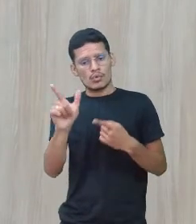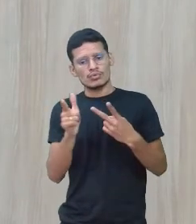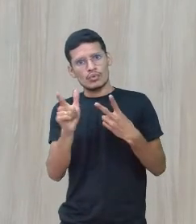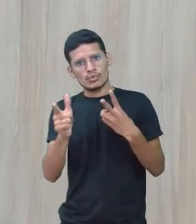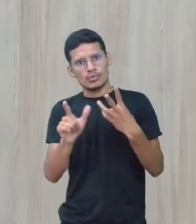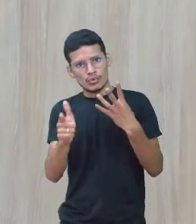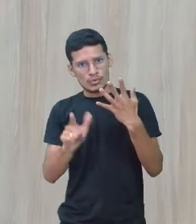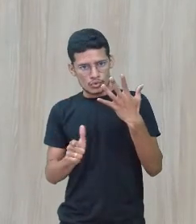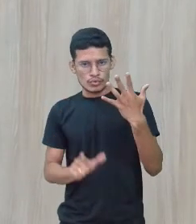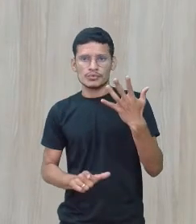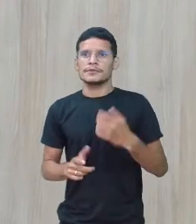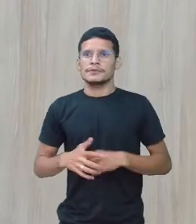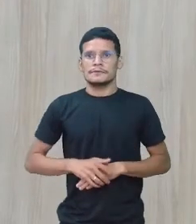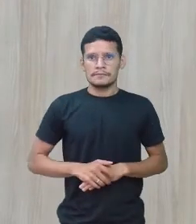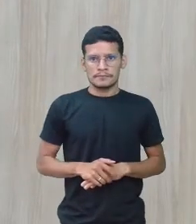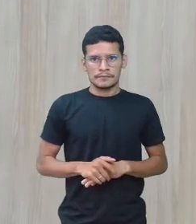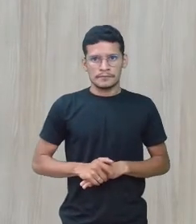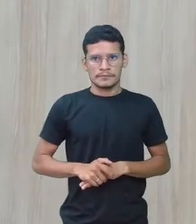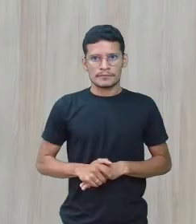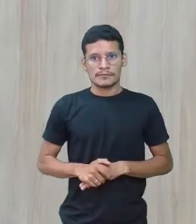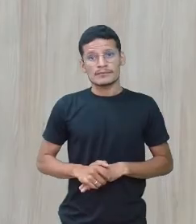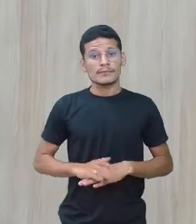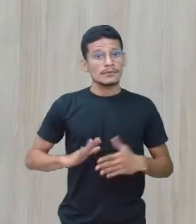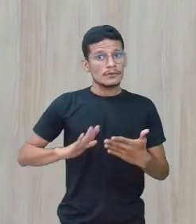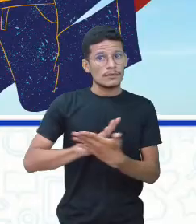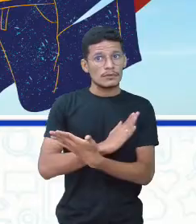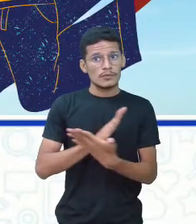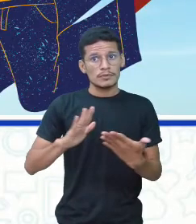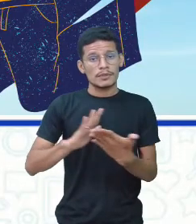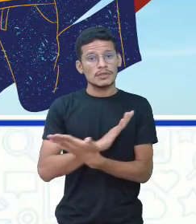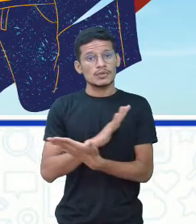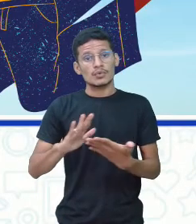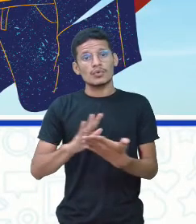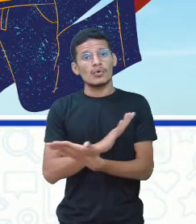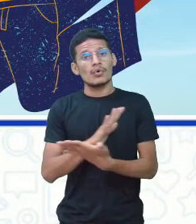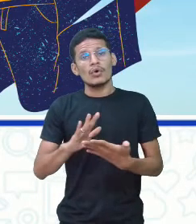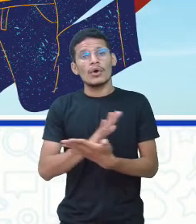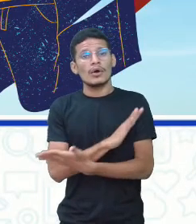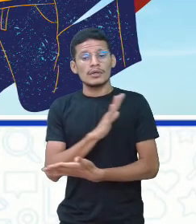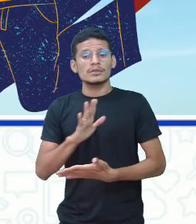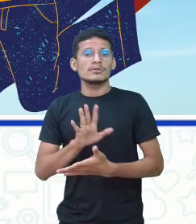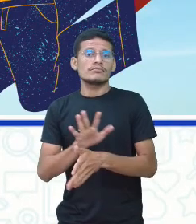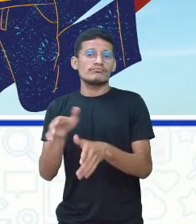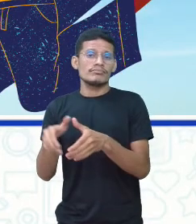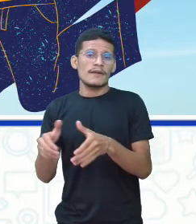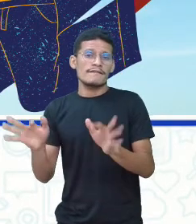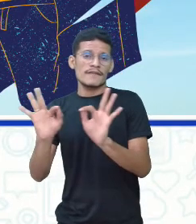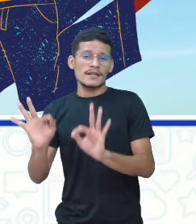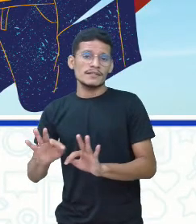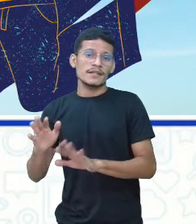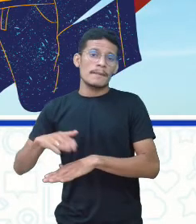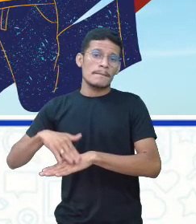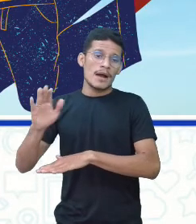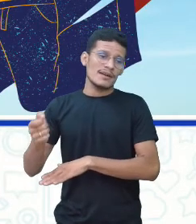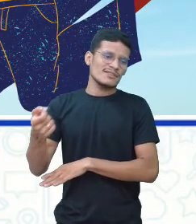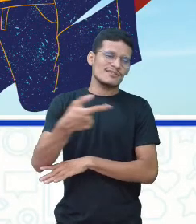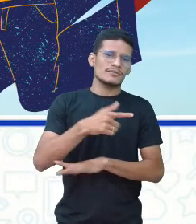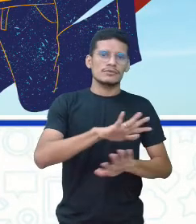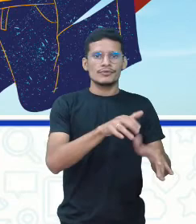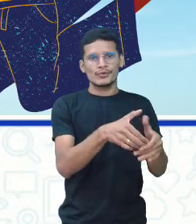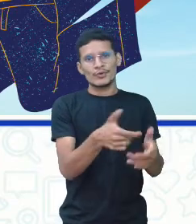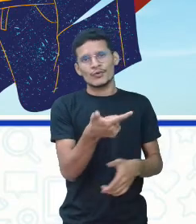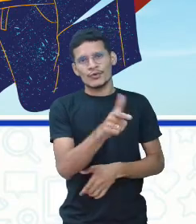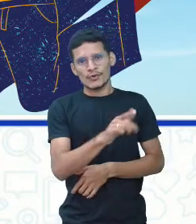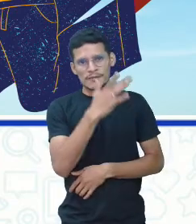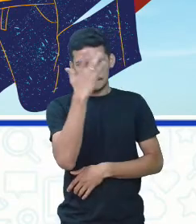como, assim como. Algumas pessoas são mais felizes do que outras. Então, aqui a